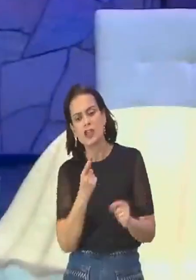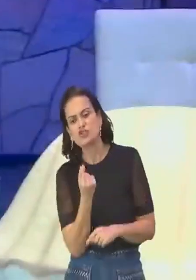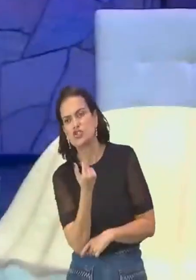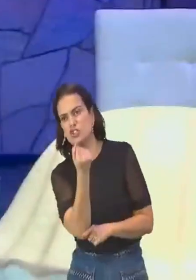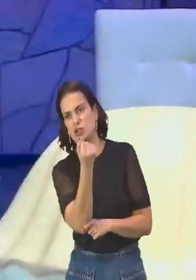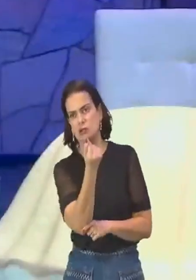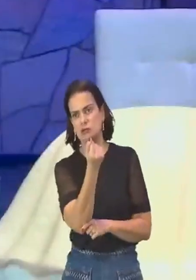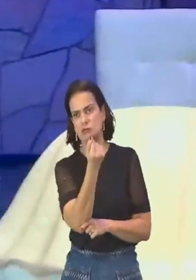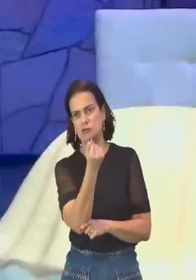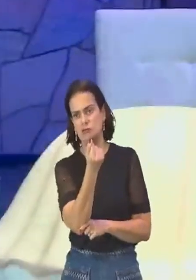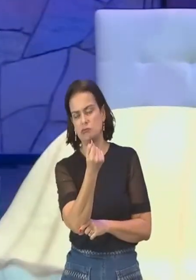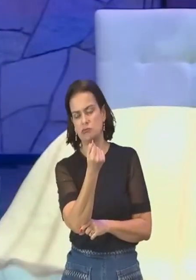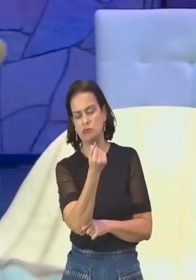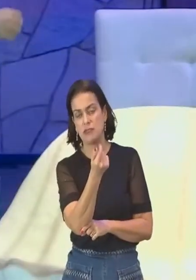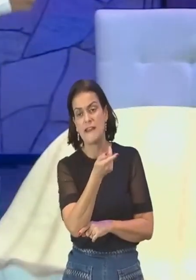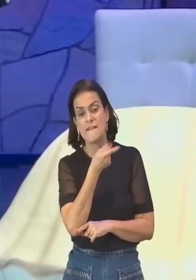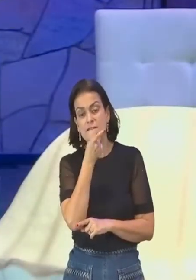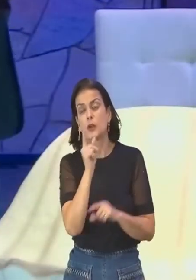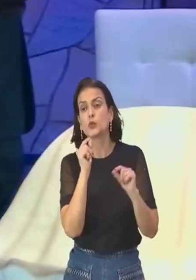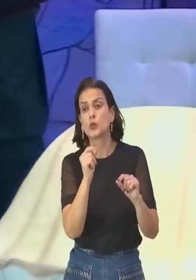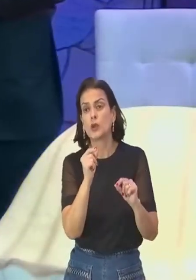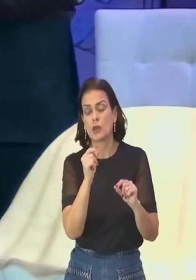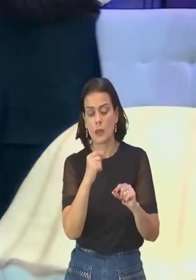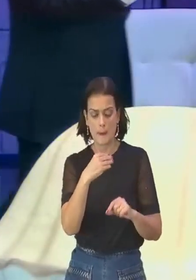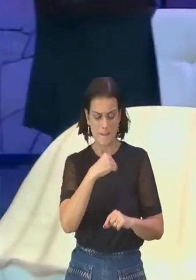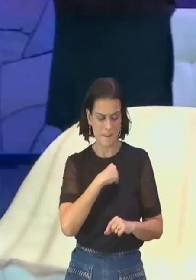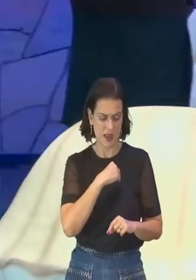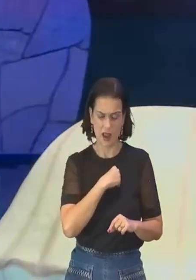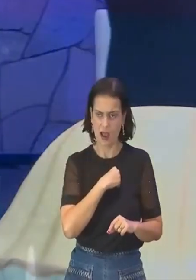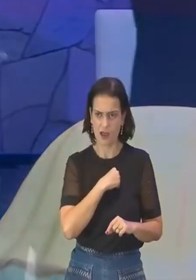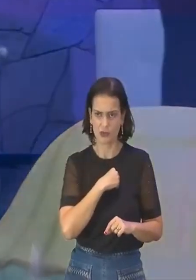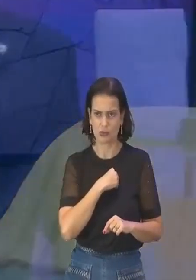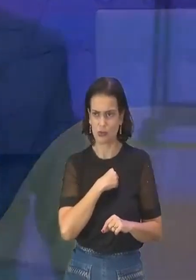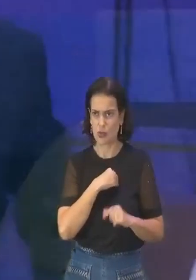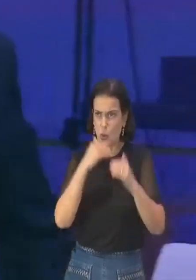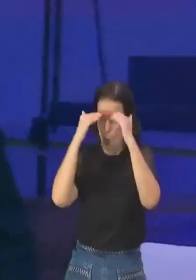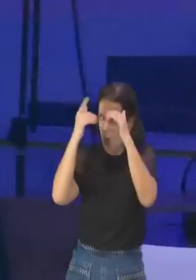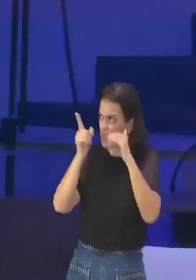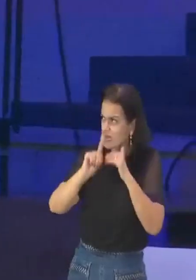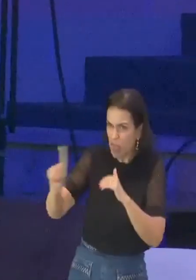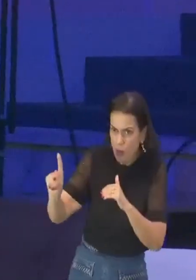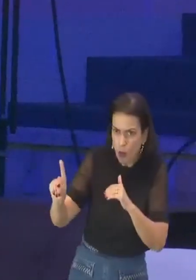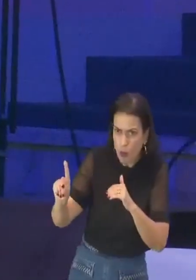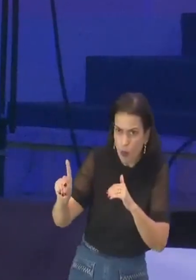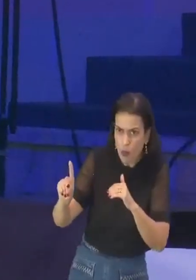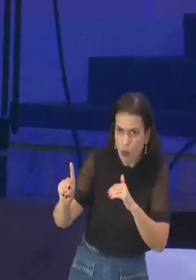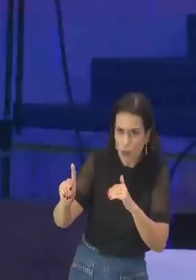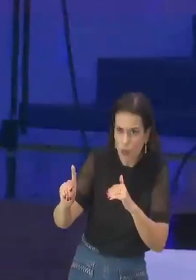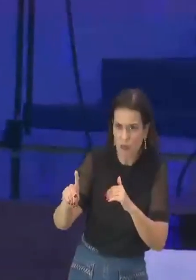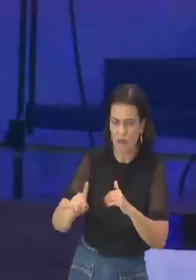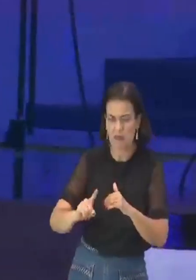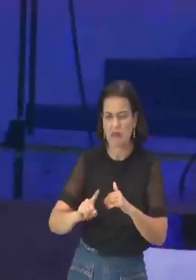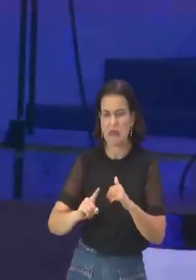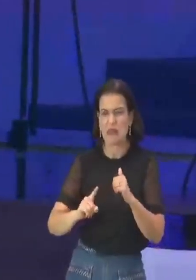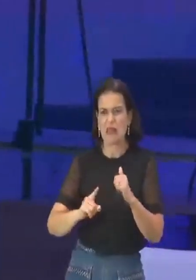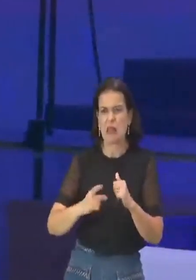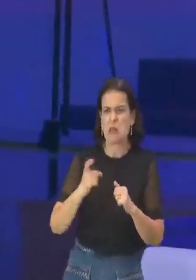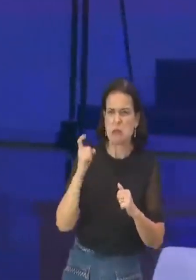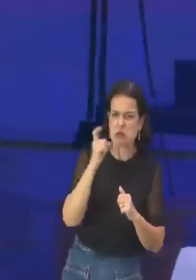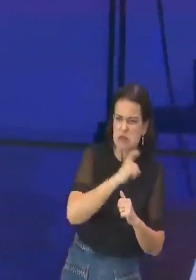dinheiro, estou falando do pecado, da desobediência, da avareza,